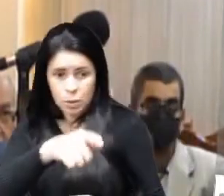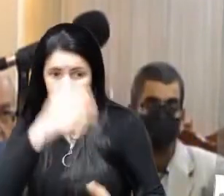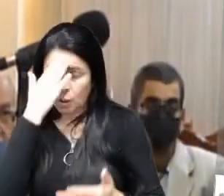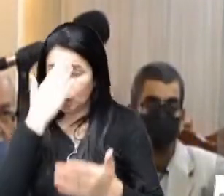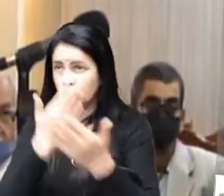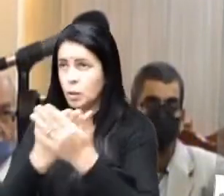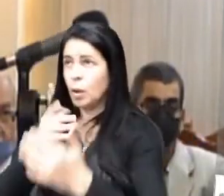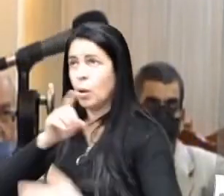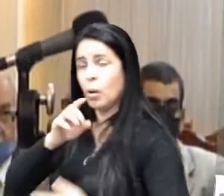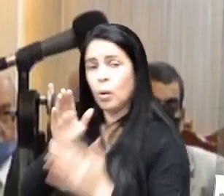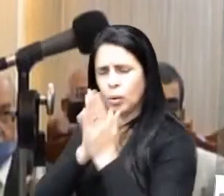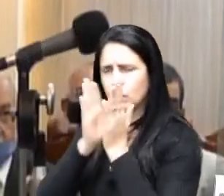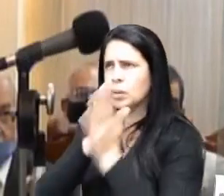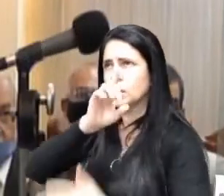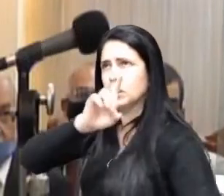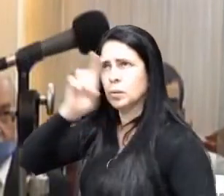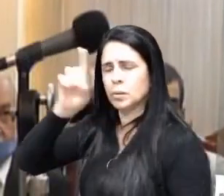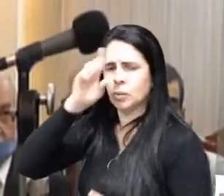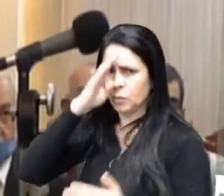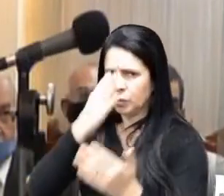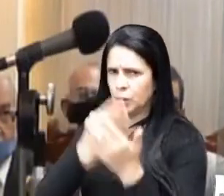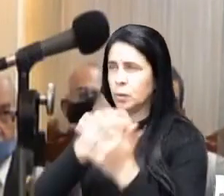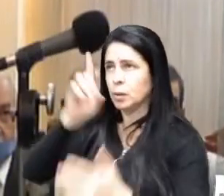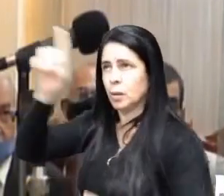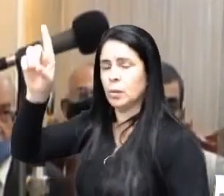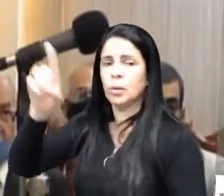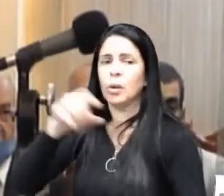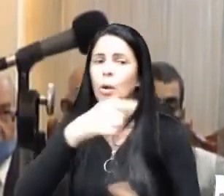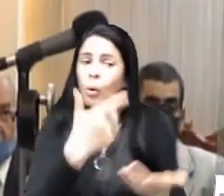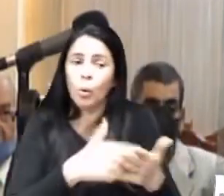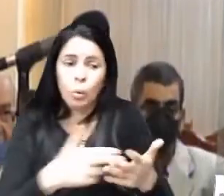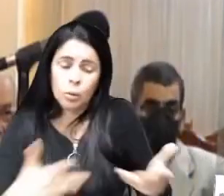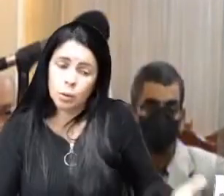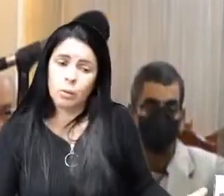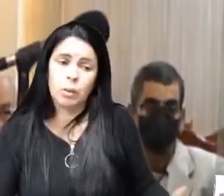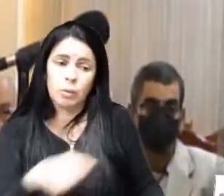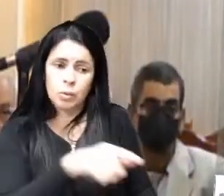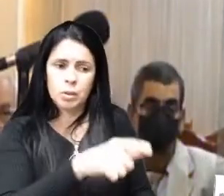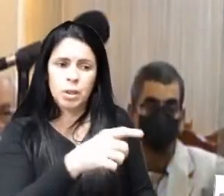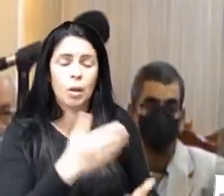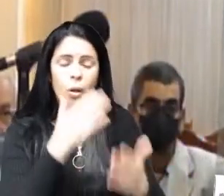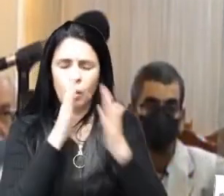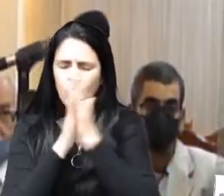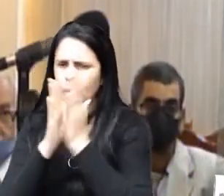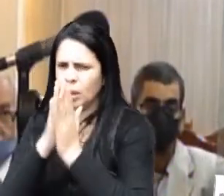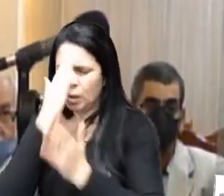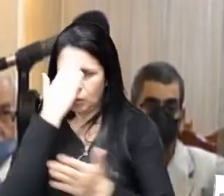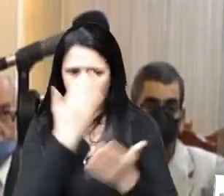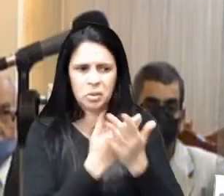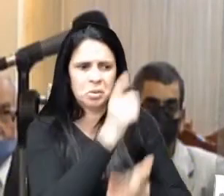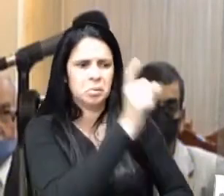Deus, outra coisa é você orar confiando em si mesmo.